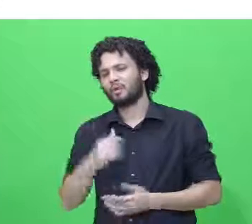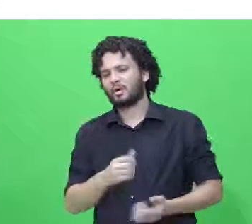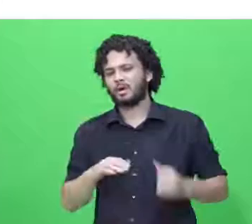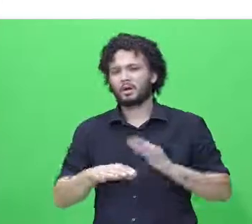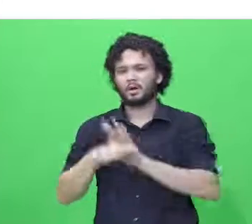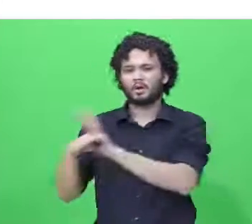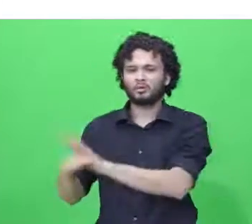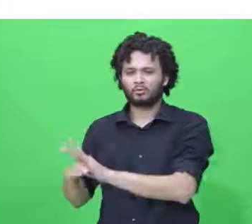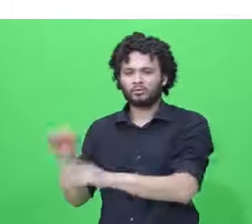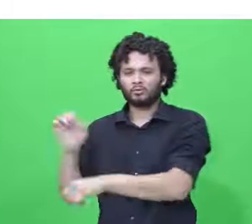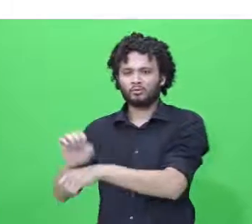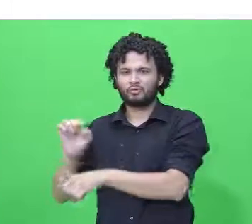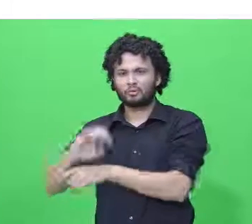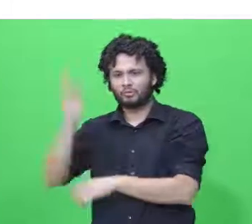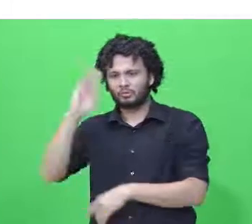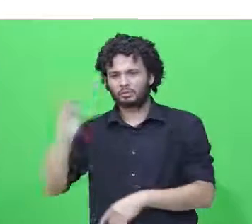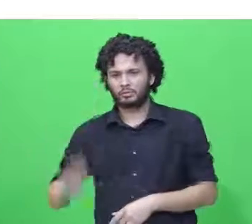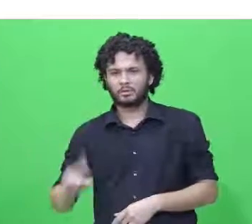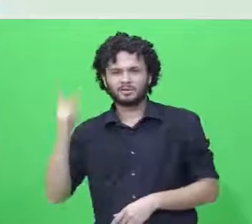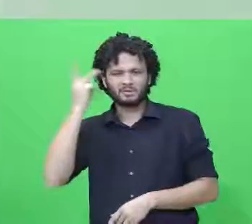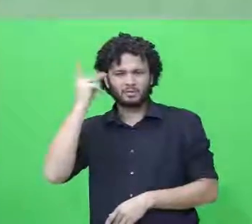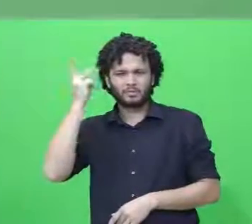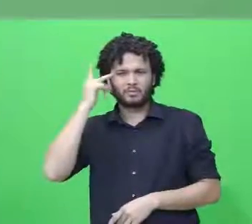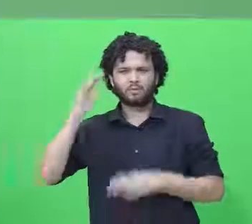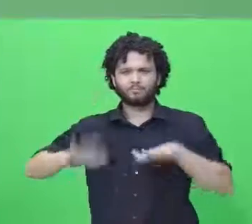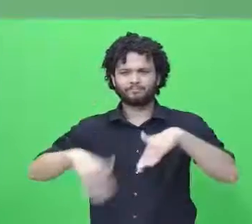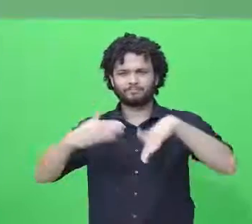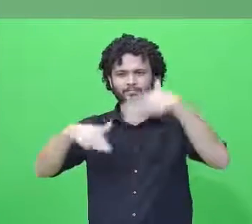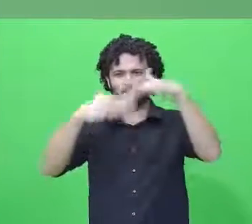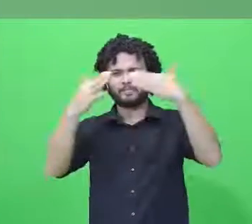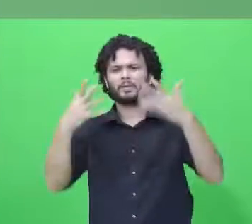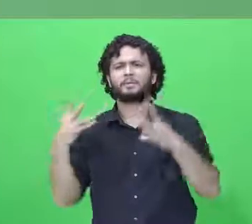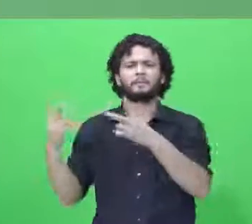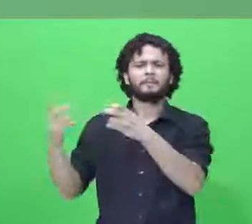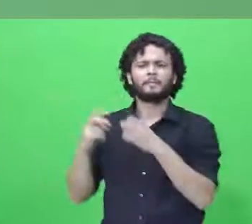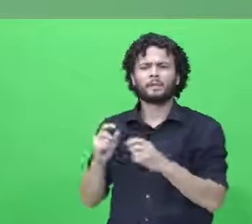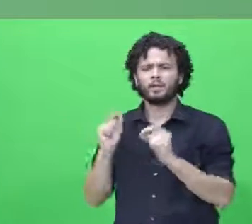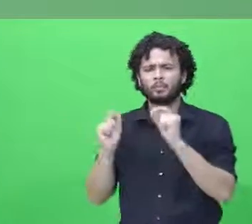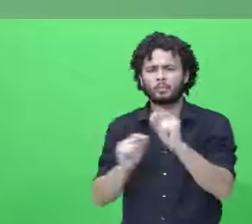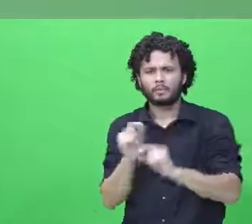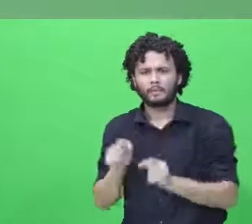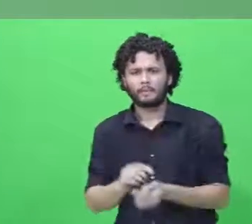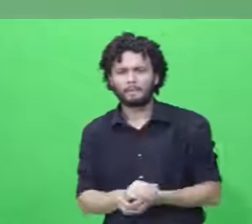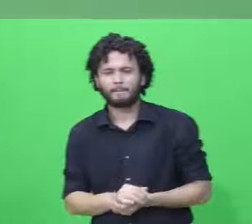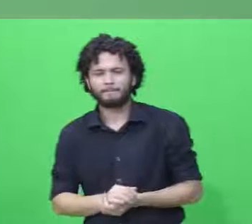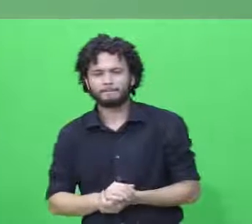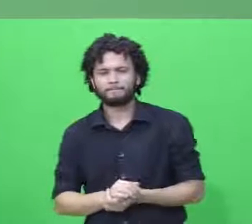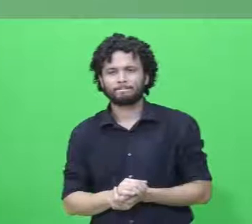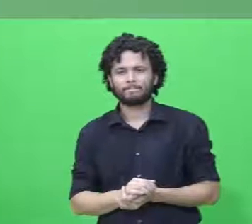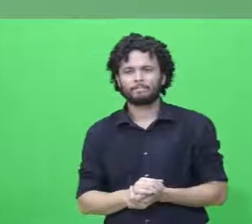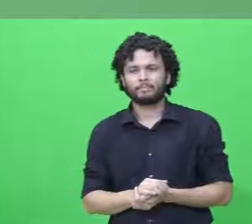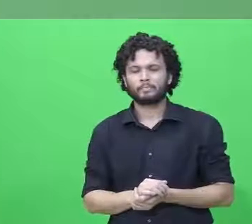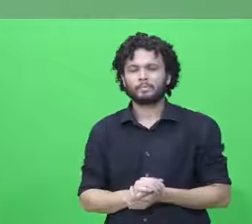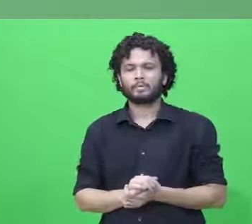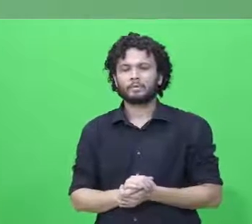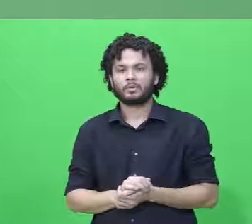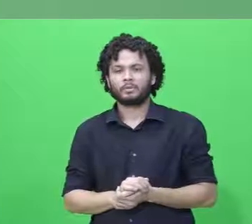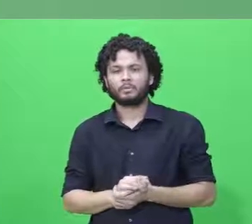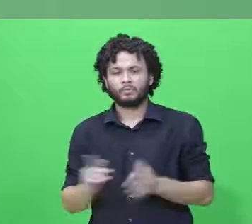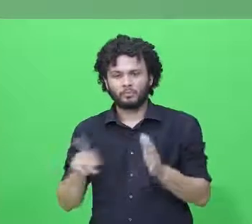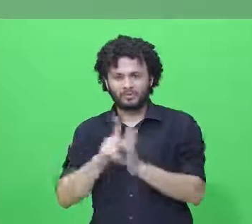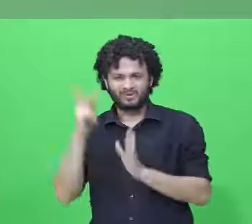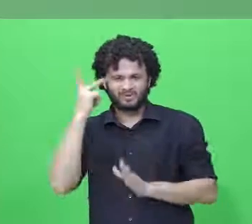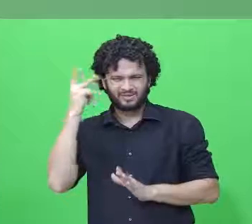estados. Na verdade, então, São Paulo ele se levanta e o que a gente tem, então, aí, né? A massa